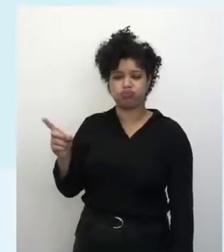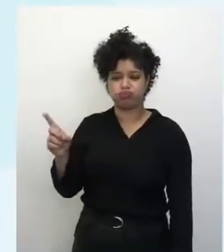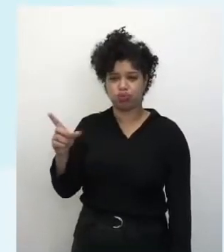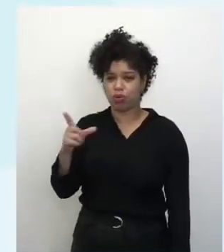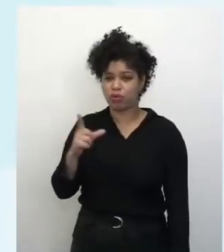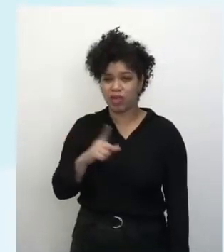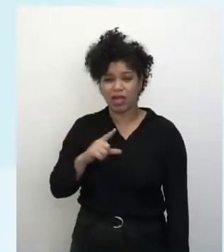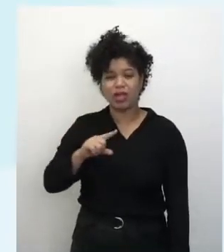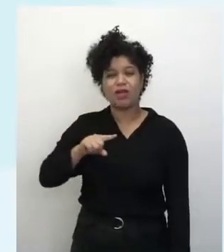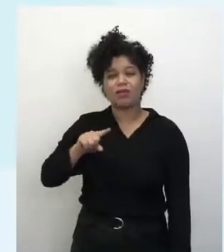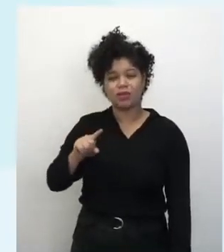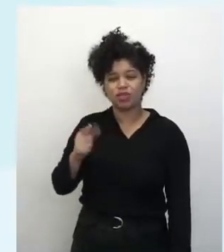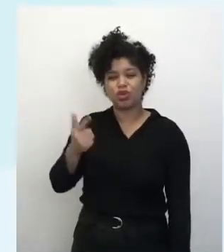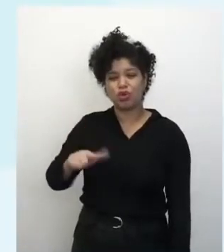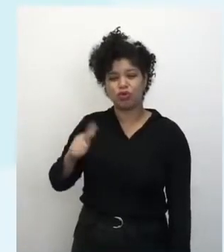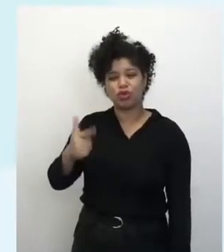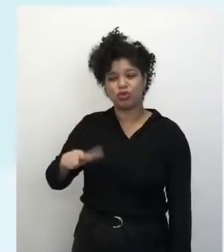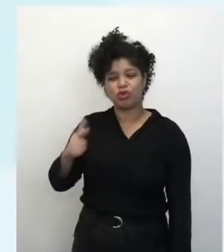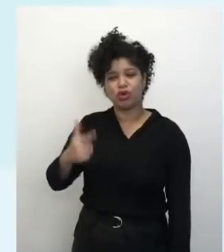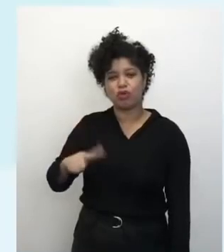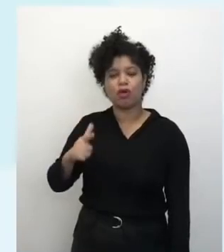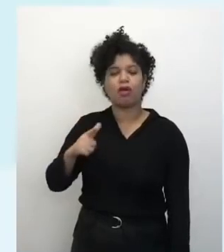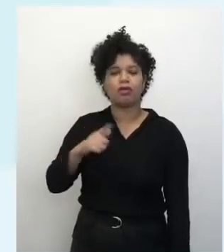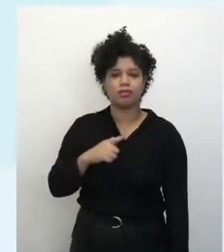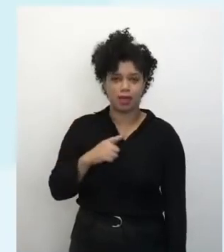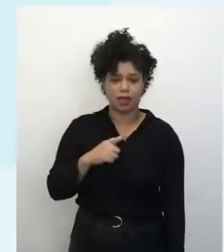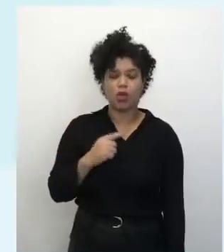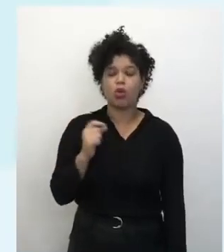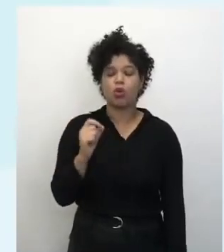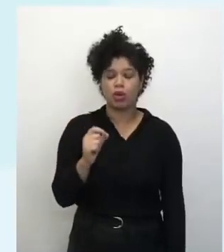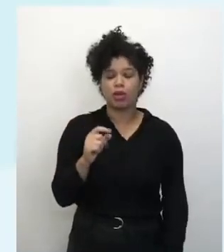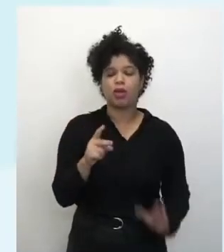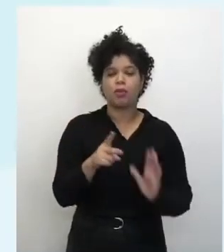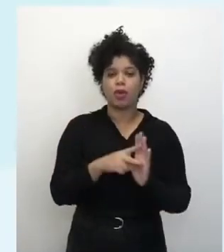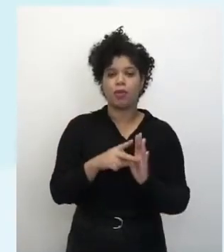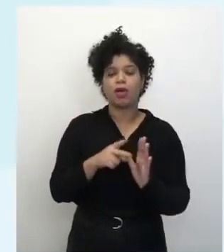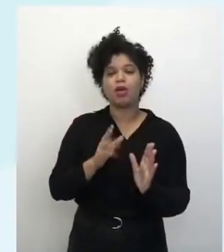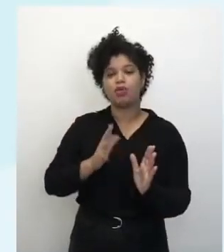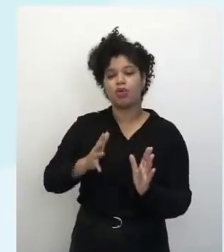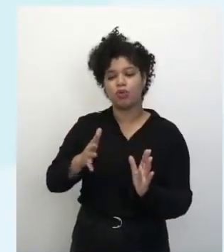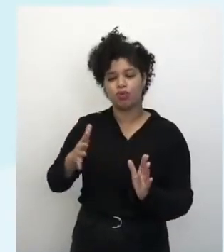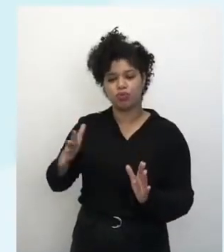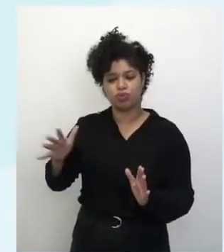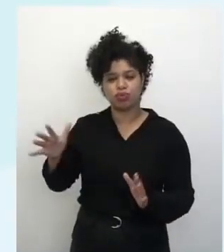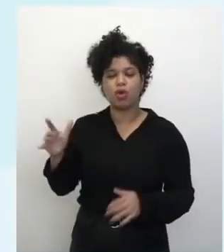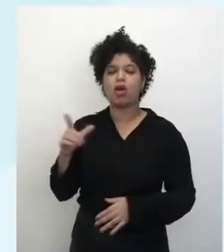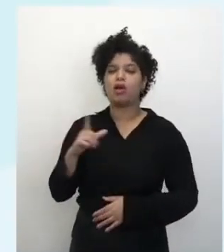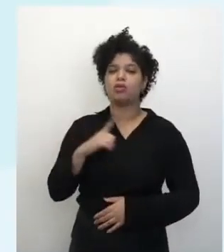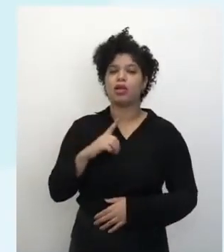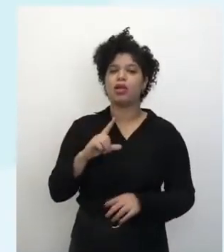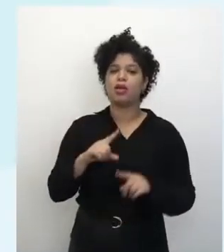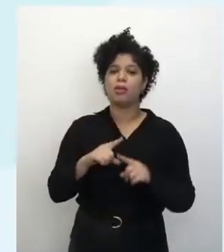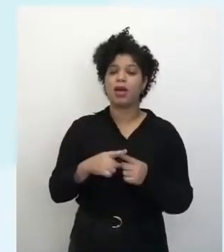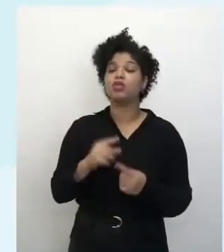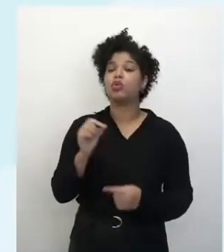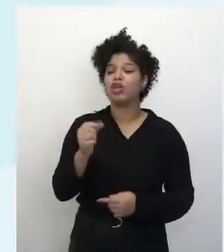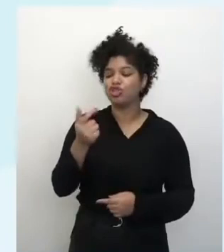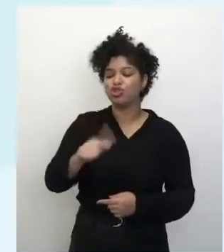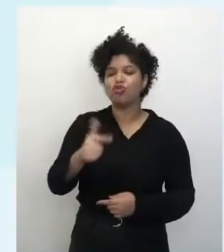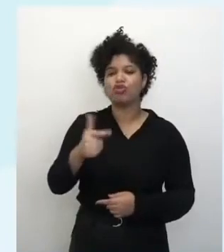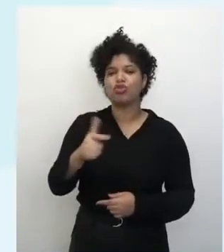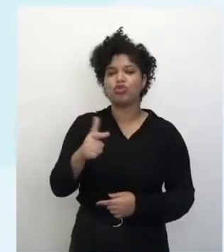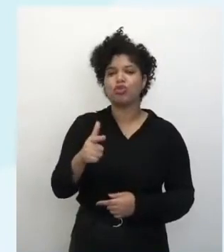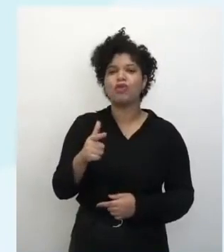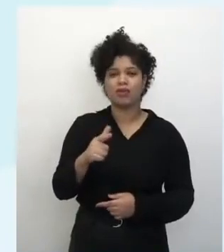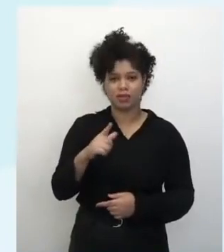um monte de númerozinho repetindo. Ou seja, é um decimal infinito, mas ele é periódico. Então, no